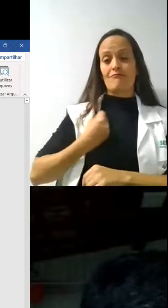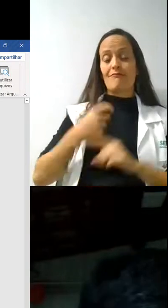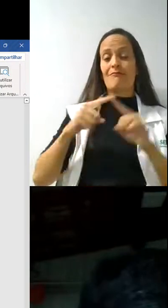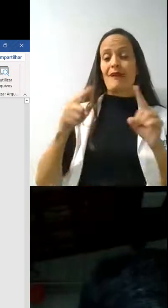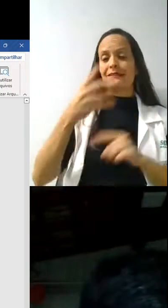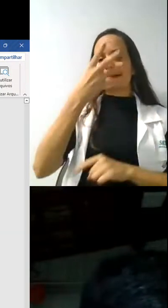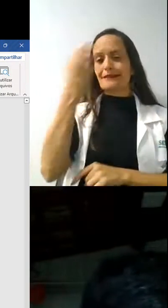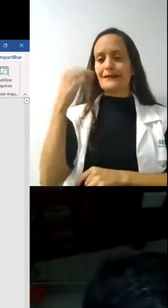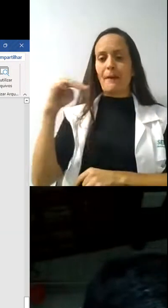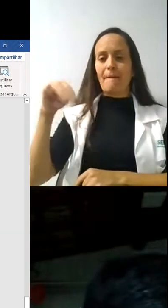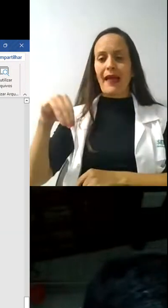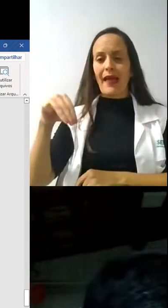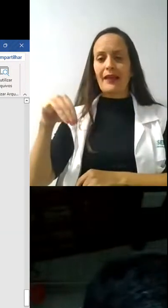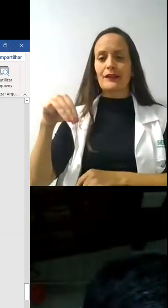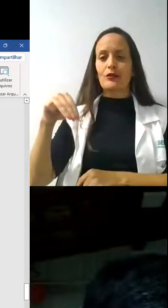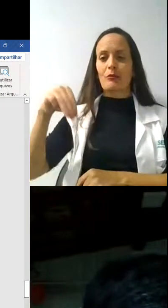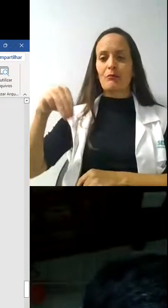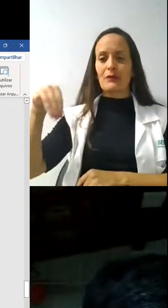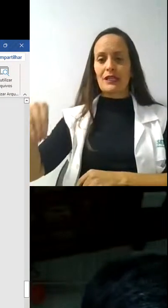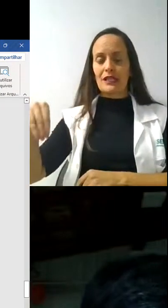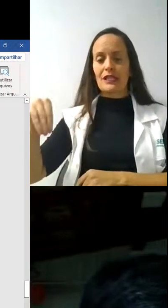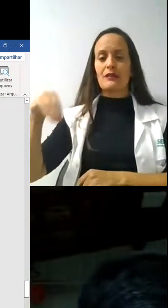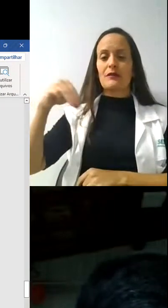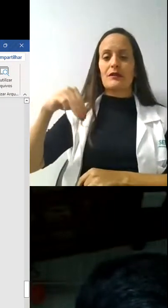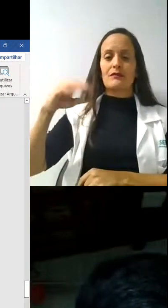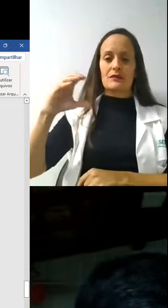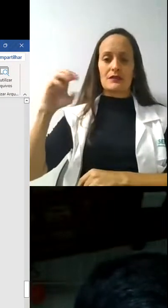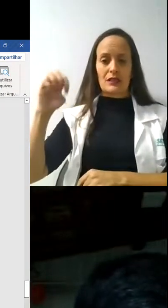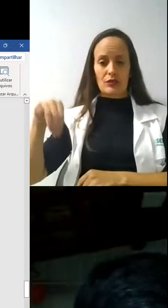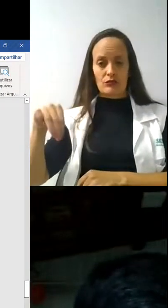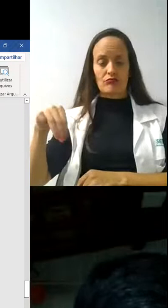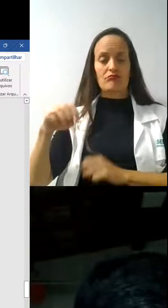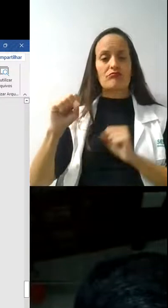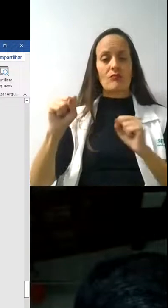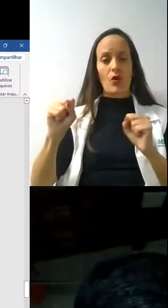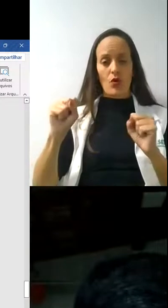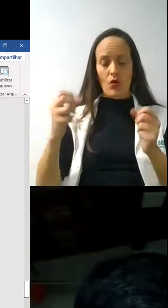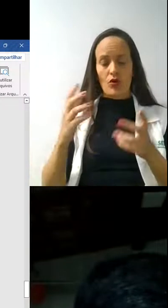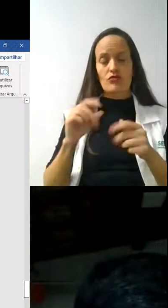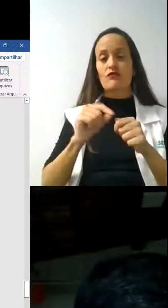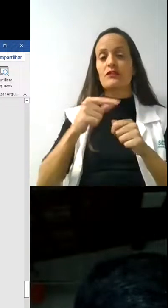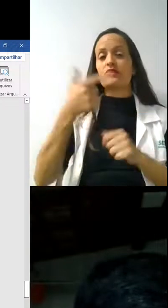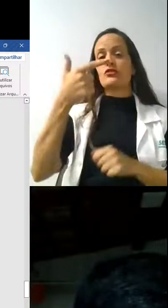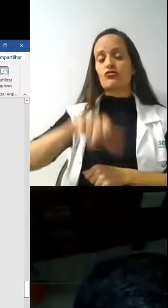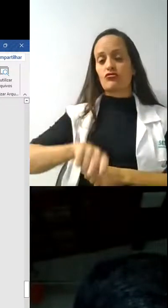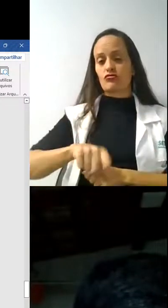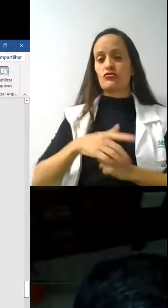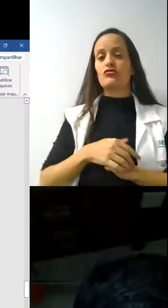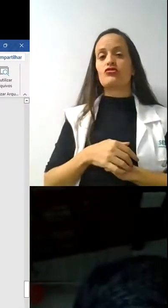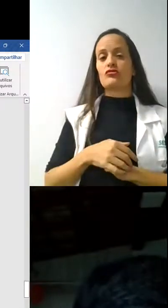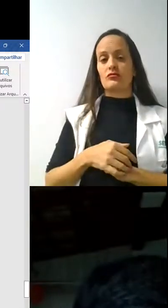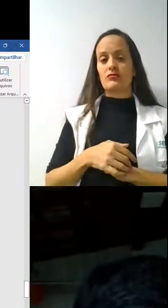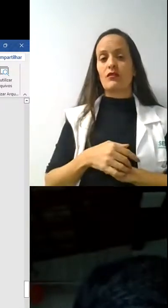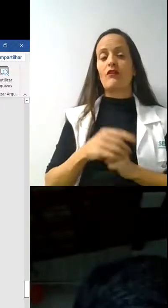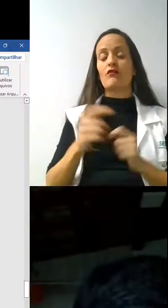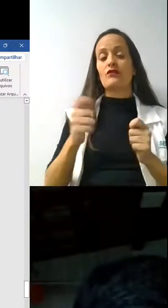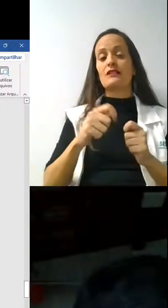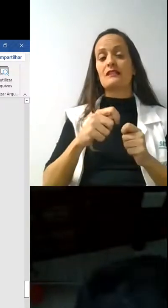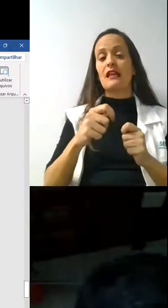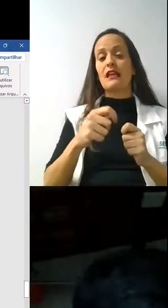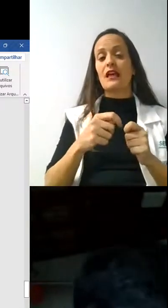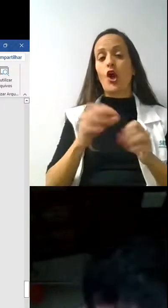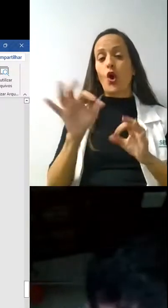nem quilômetro. No 3. Não, se você quiser refazer, dá tempo ainda. Você pode fazer o reenvio, né? Você corrige e faz o